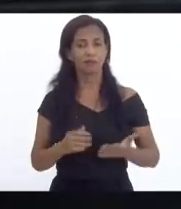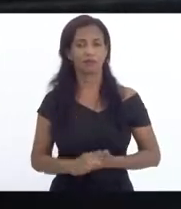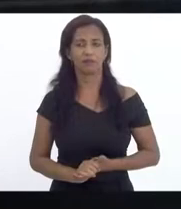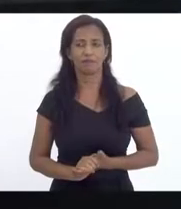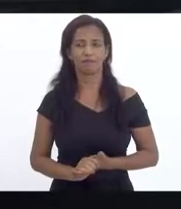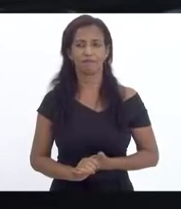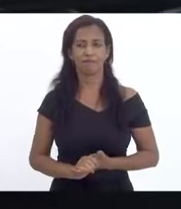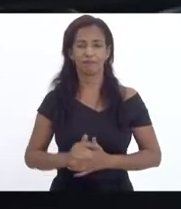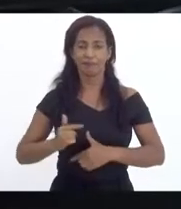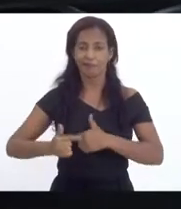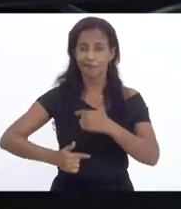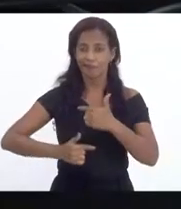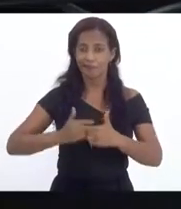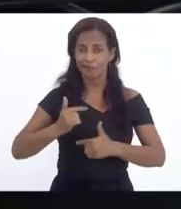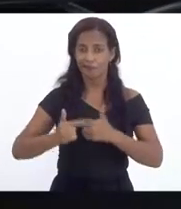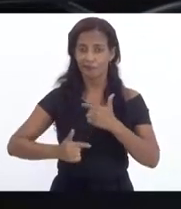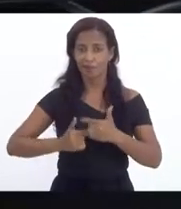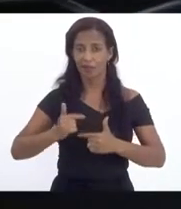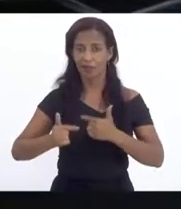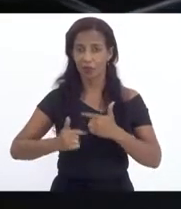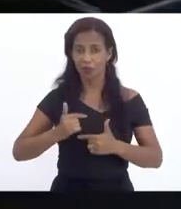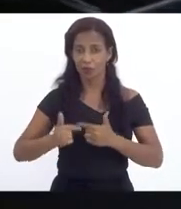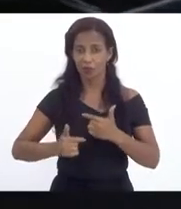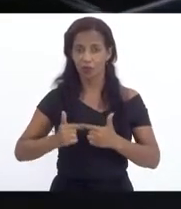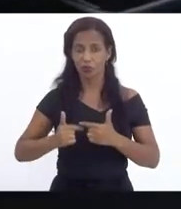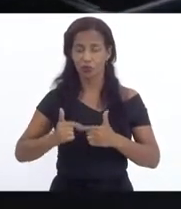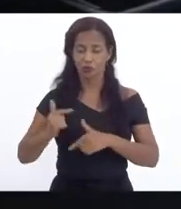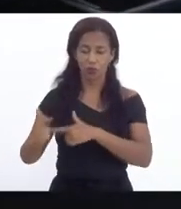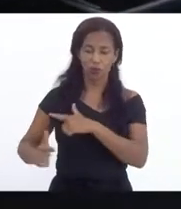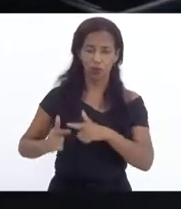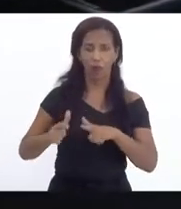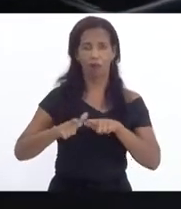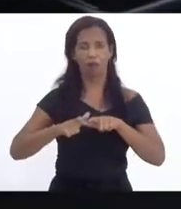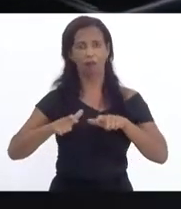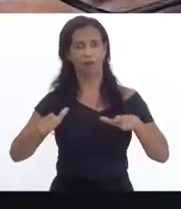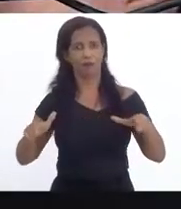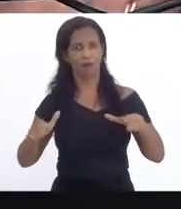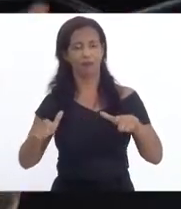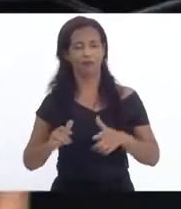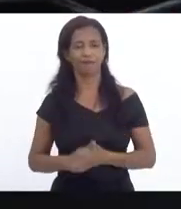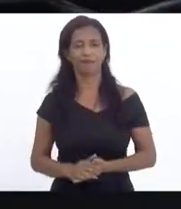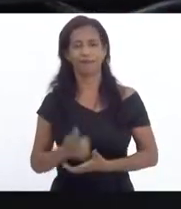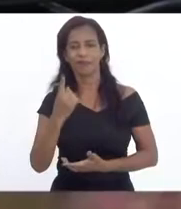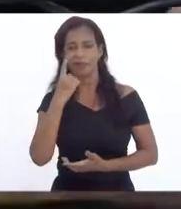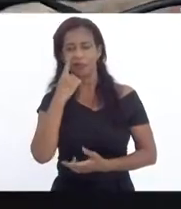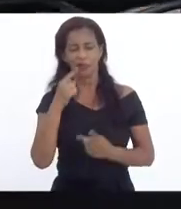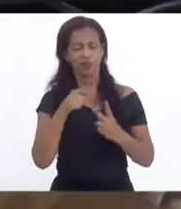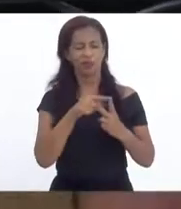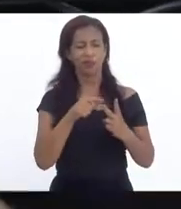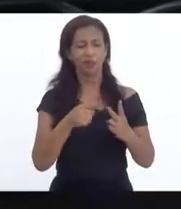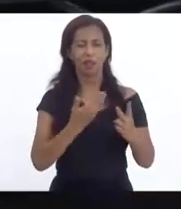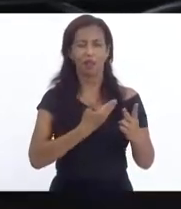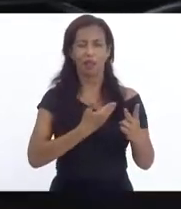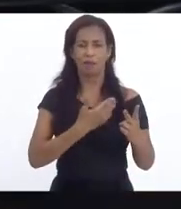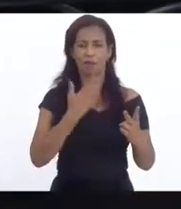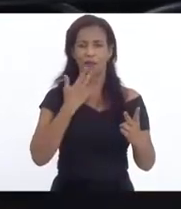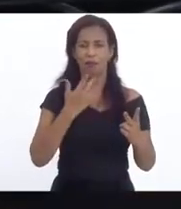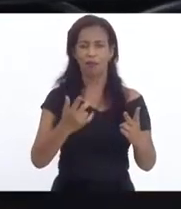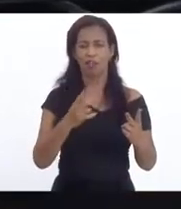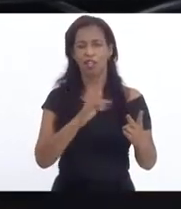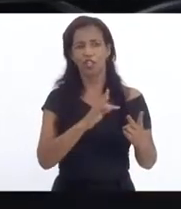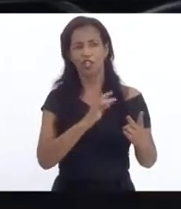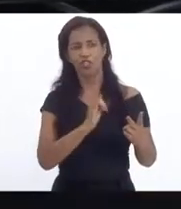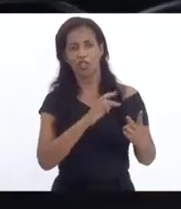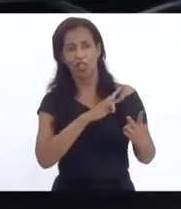a luta da cadeia produtiva é muito grande. Eu vi aqui dois companheiros falando aqui, o